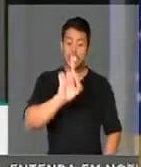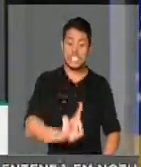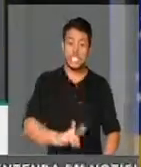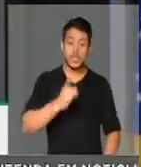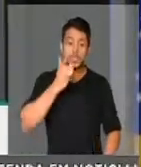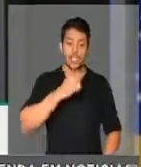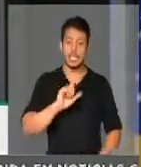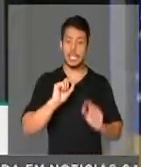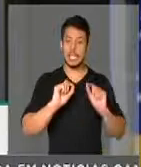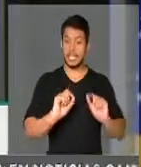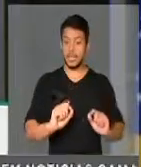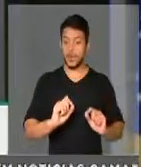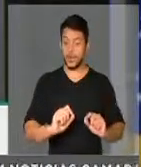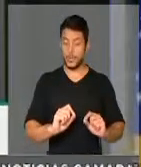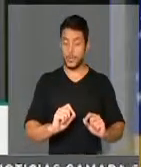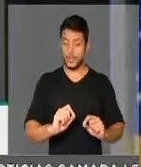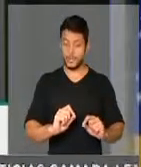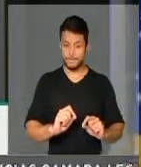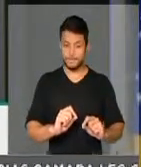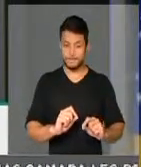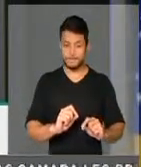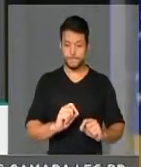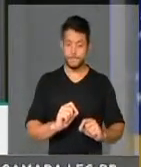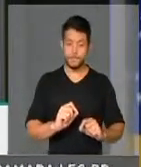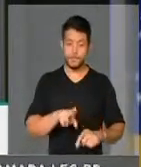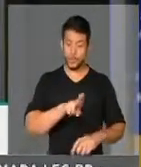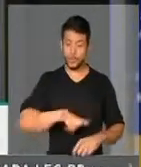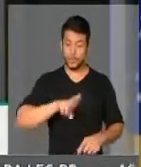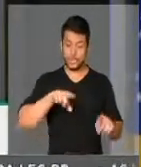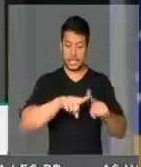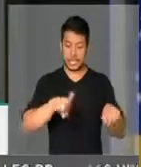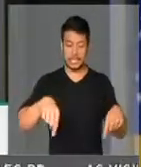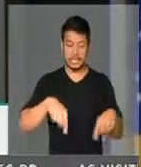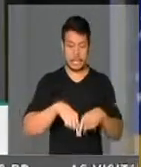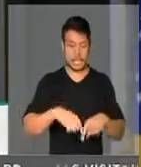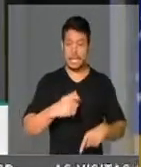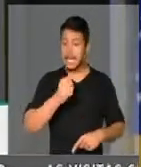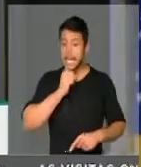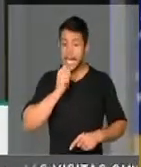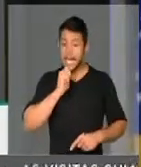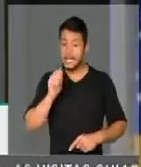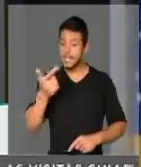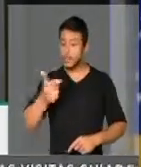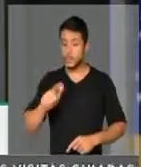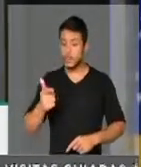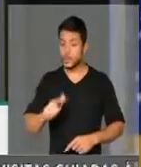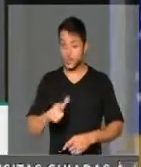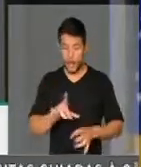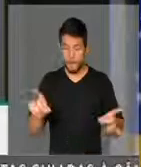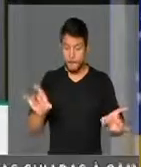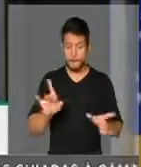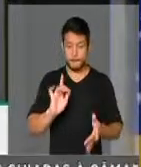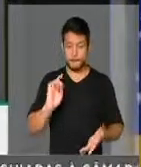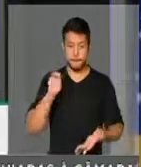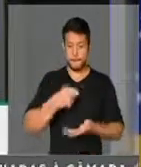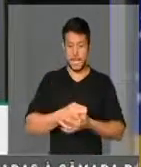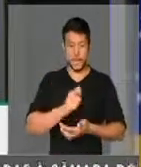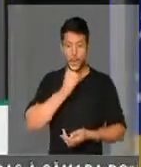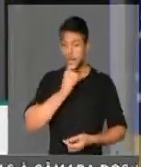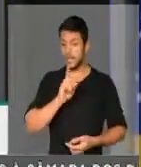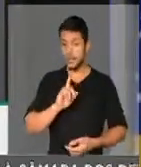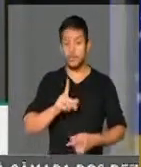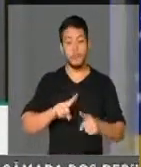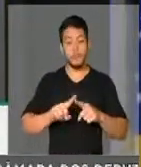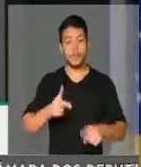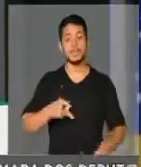que ainda não estavam quitados e continuaram sendo pagos em prestações por outra empresa que